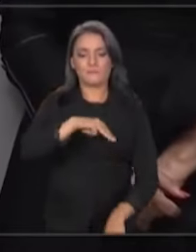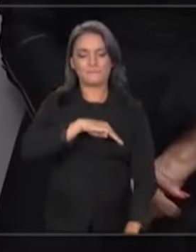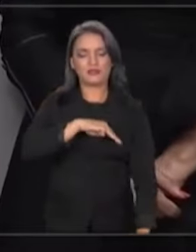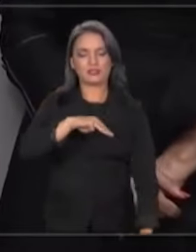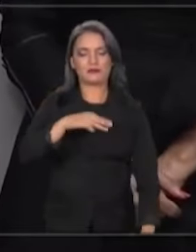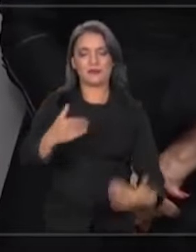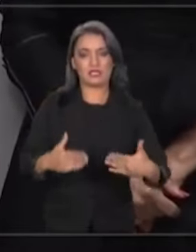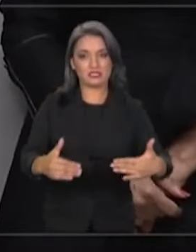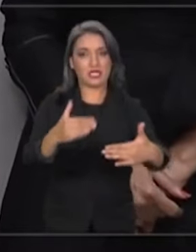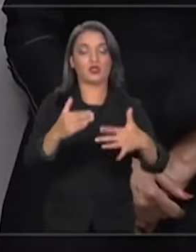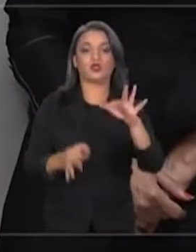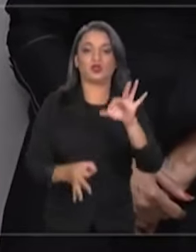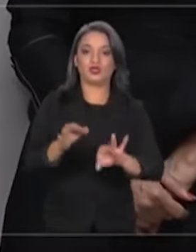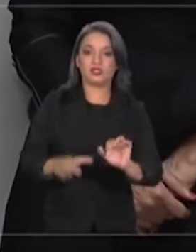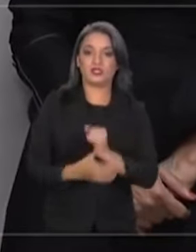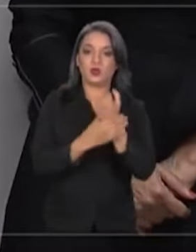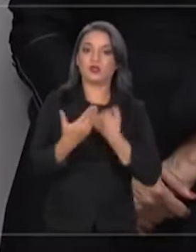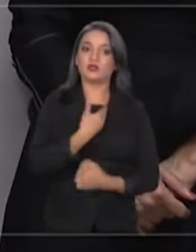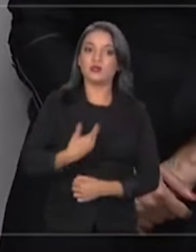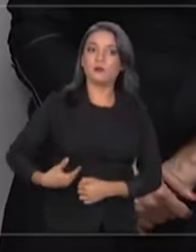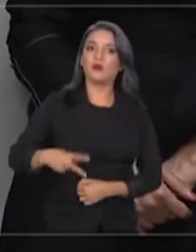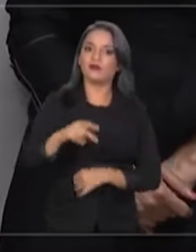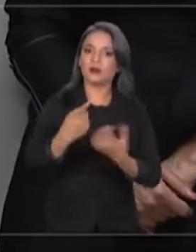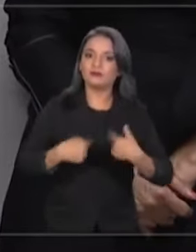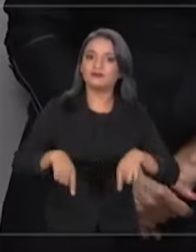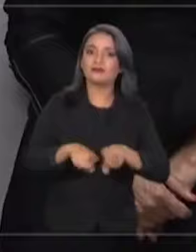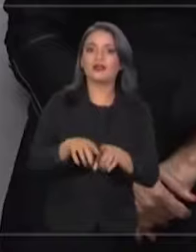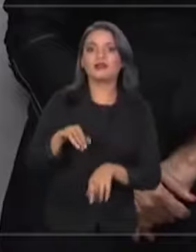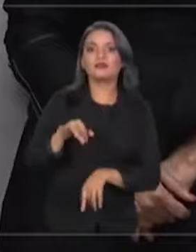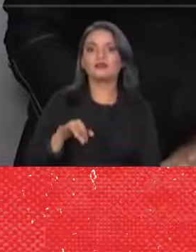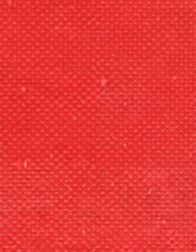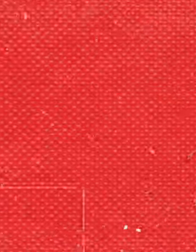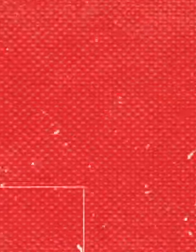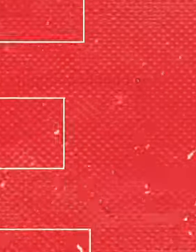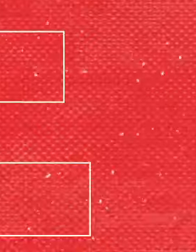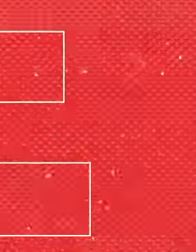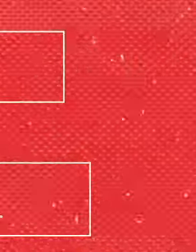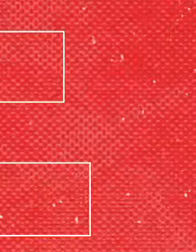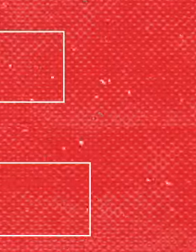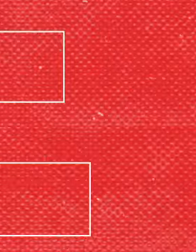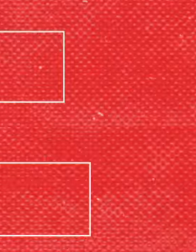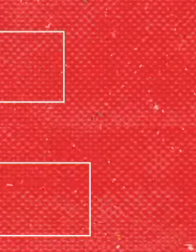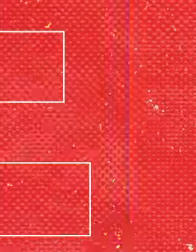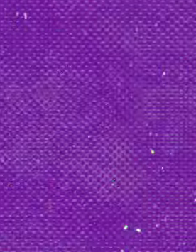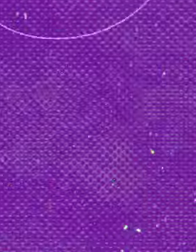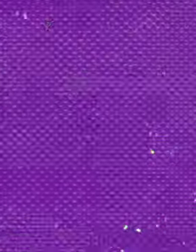parceira nisso, se houver ultrapassagem dos limites legais.